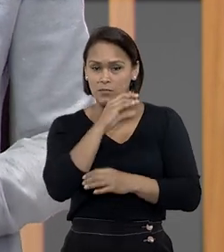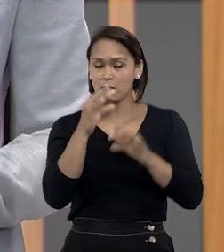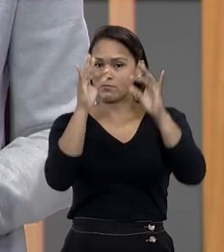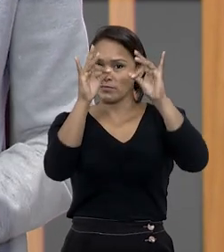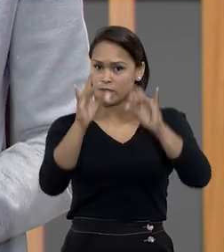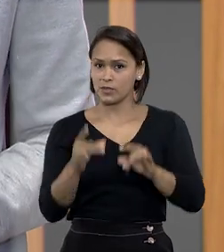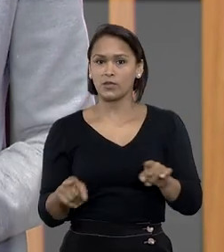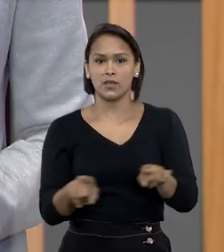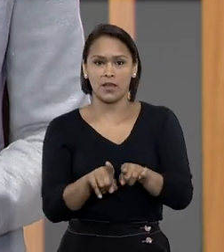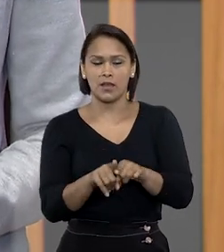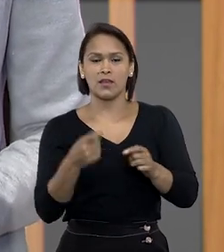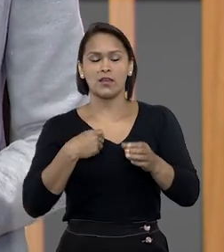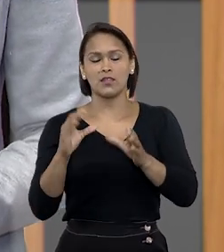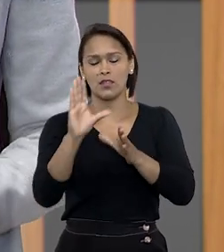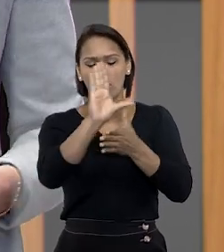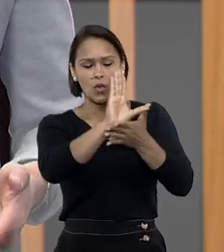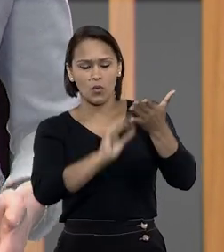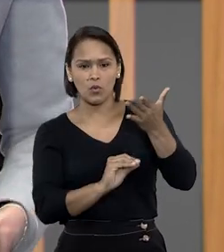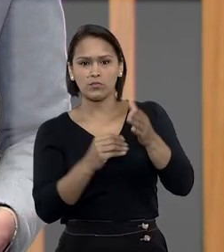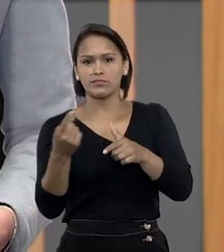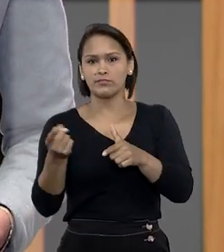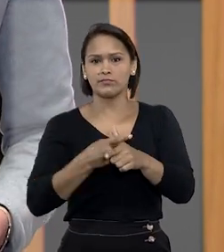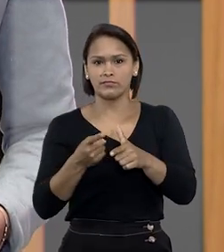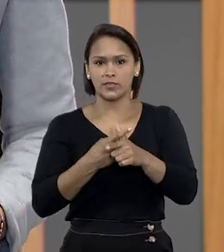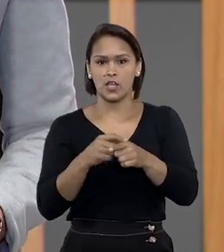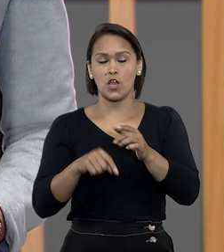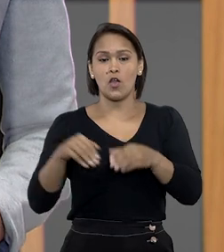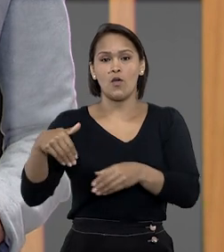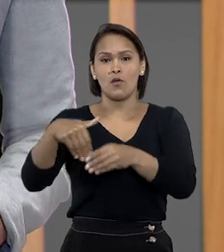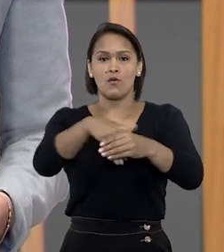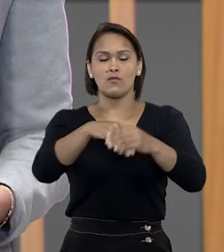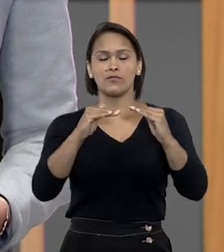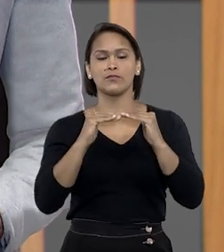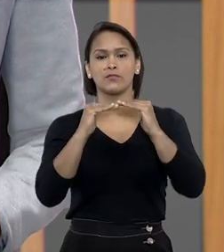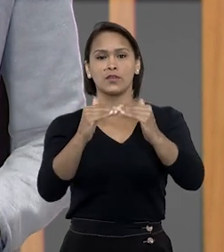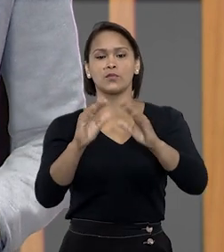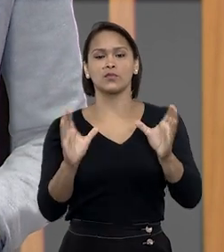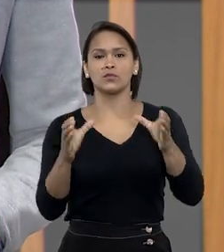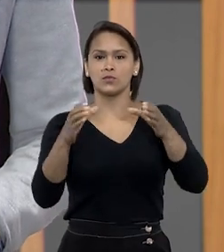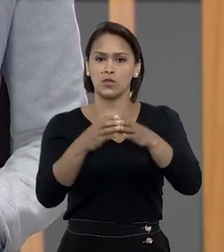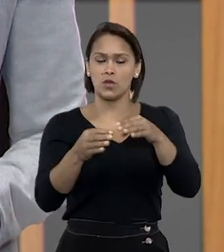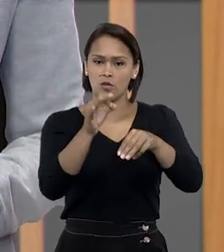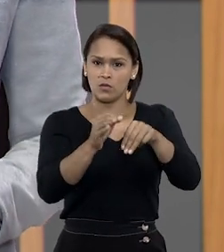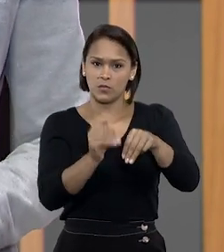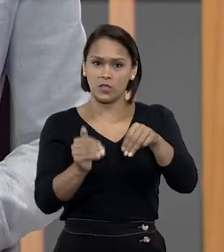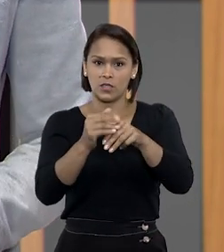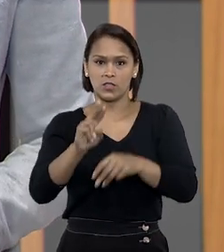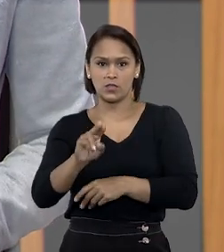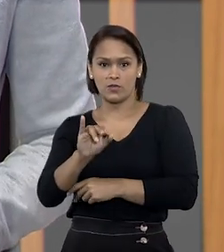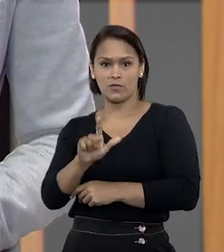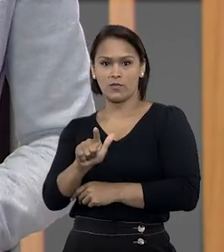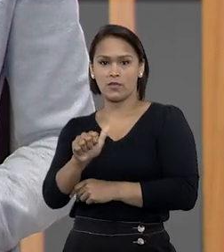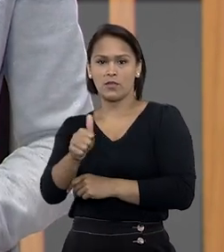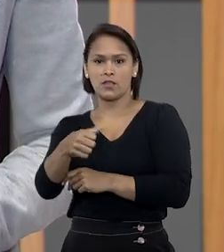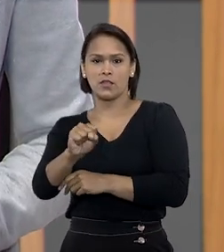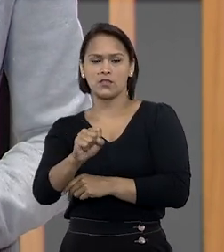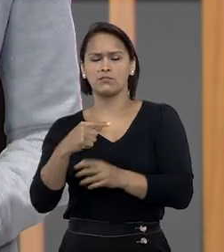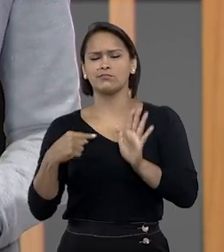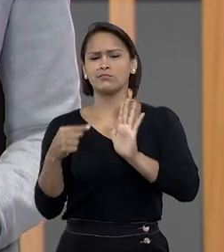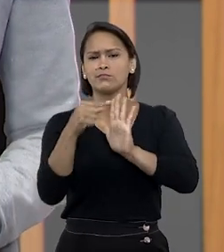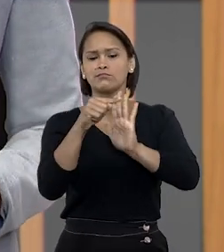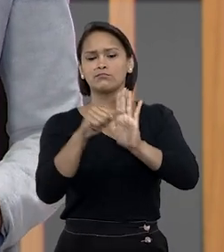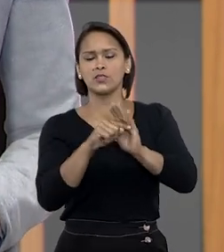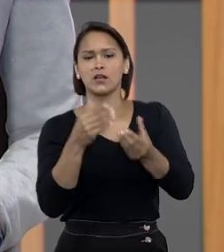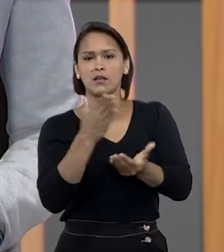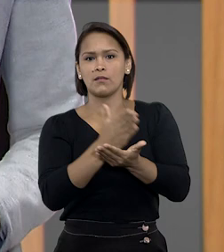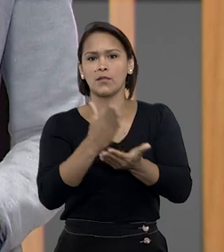eminentemente pecuniária e tem conteúdo divisível. No voto que prevaleceu no colegiado, o ministro Vilas Boas Cueva